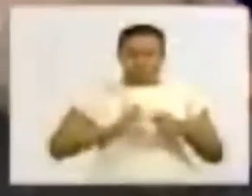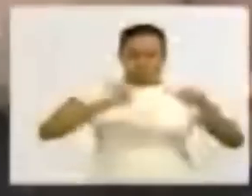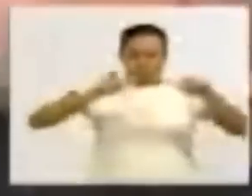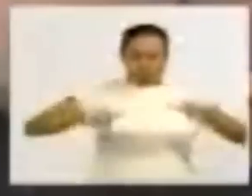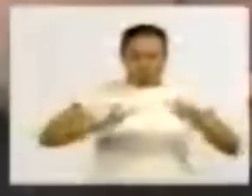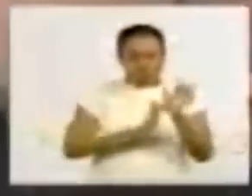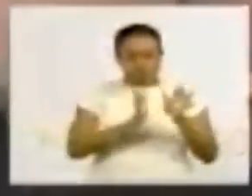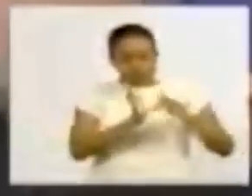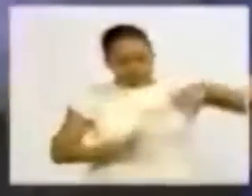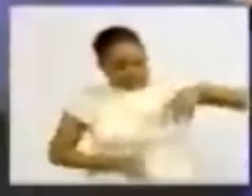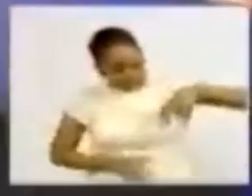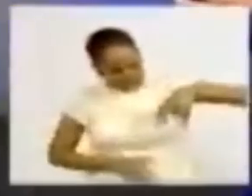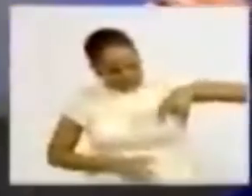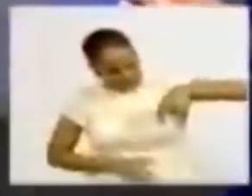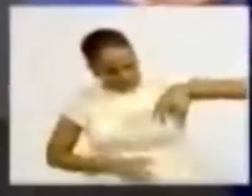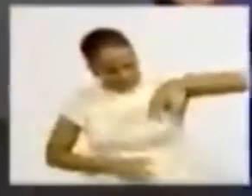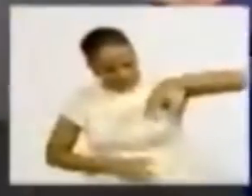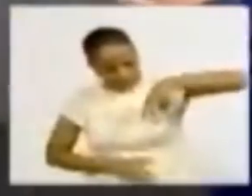Porque por onde Jesus passa,